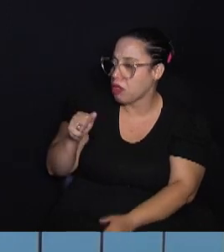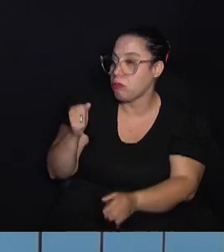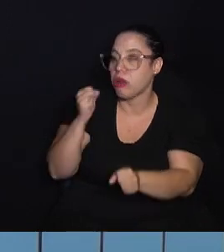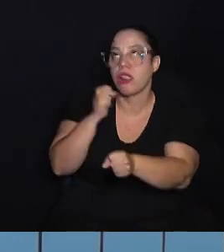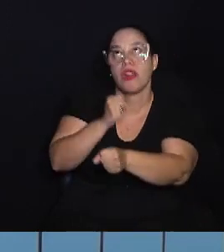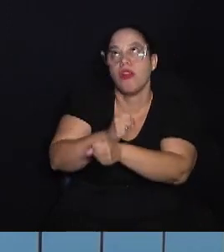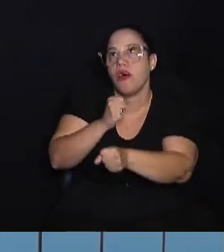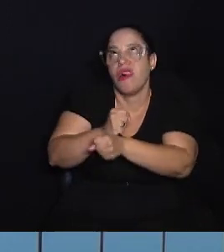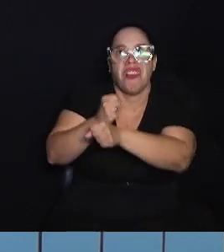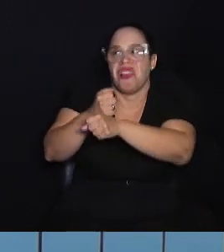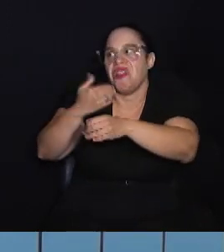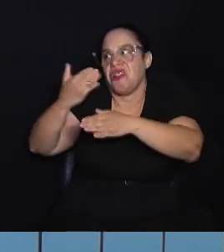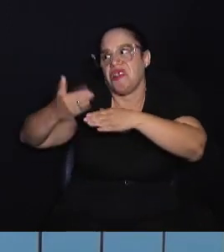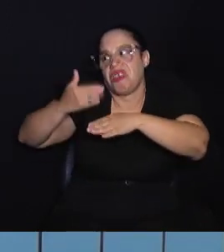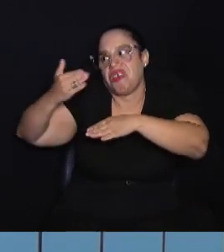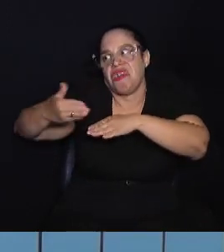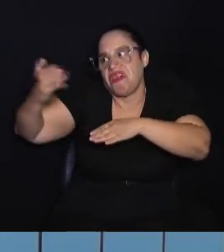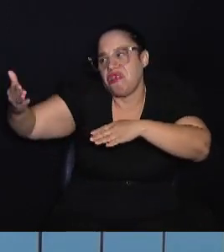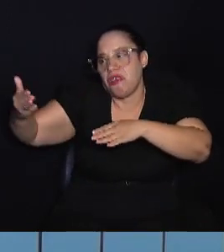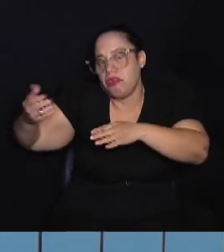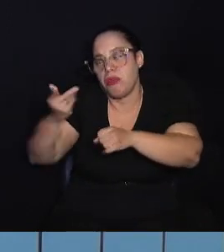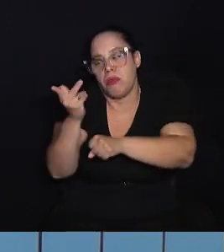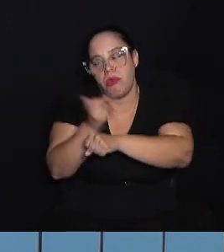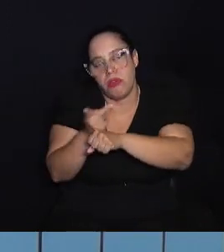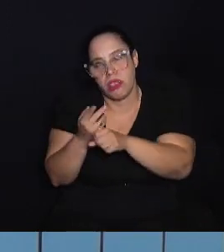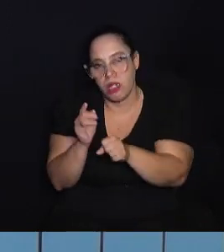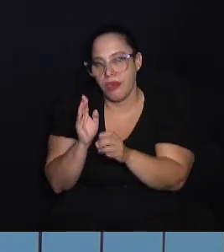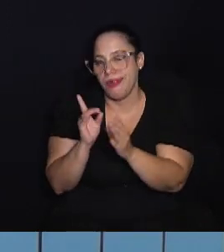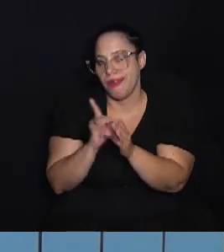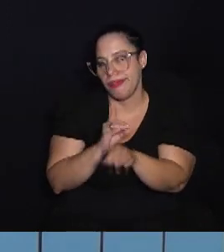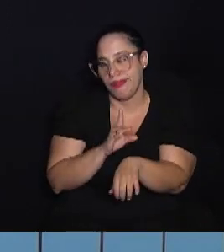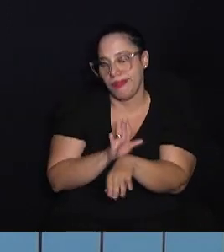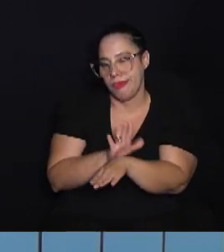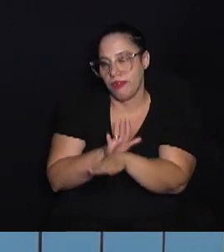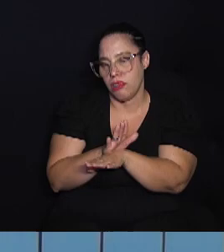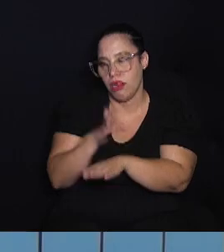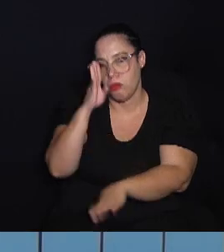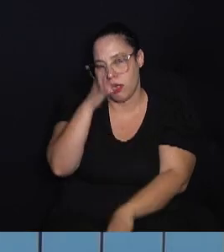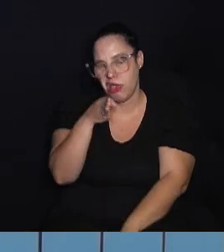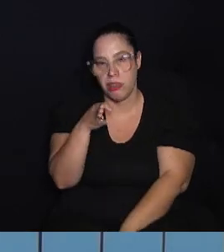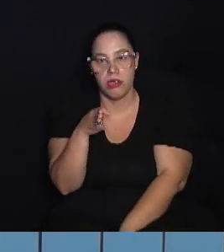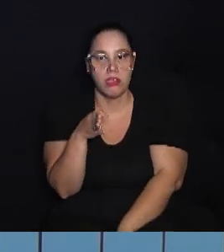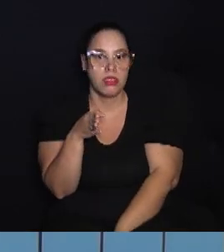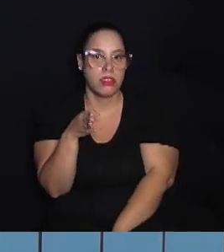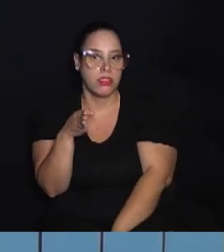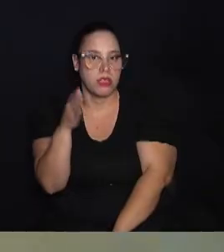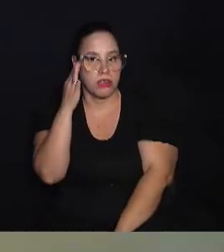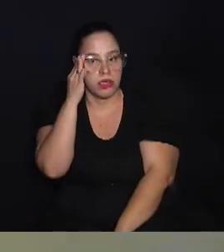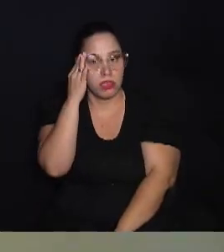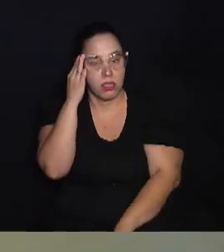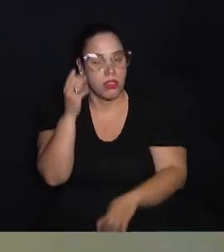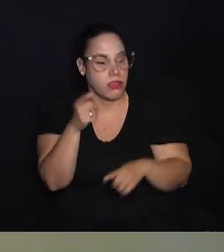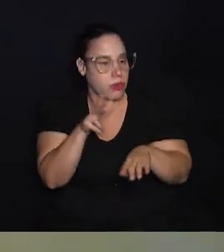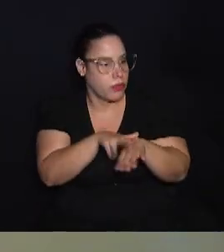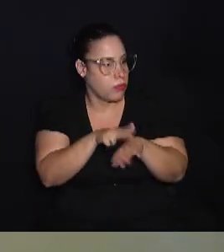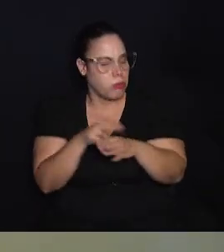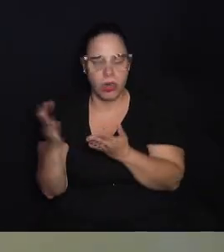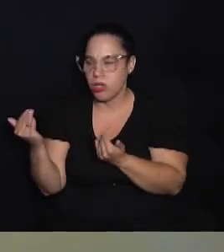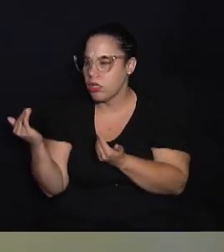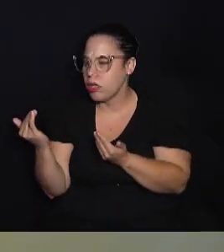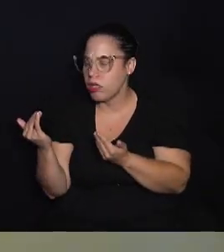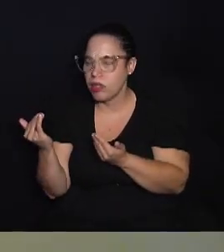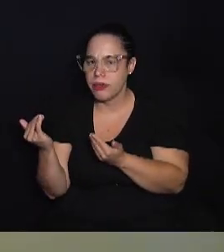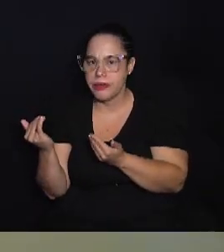precisa esperar os anos passarem tanto para buscar essa ajuda, né? Eu acho que isso que é o Tem que principal. buscar ajuda. Porque os pacientes mais